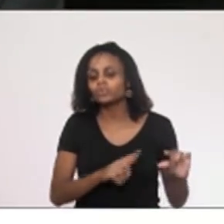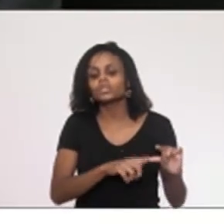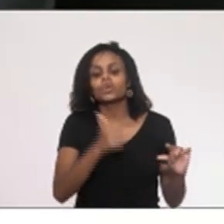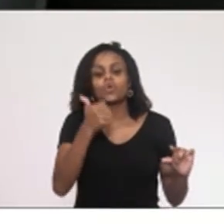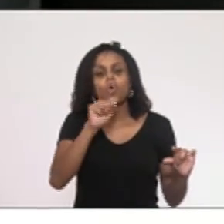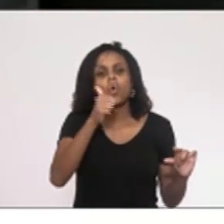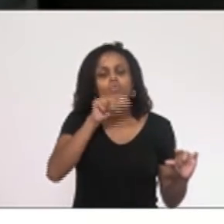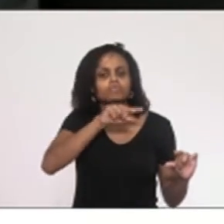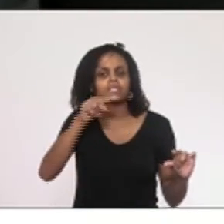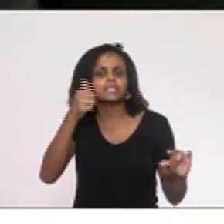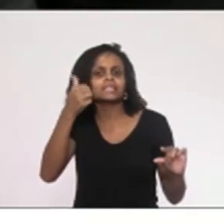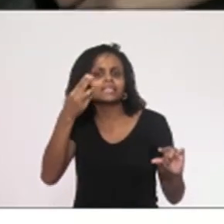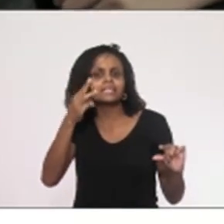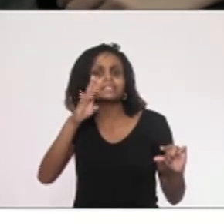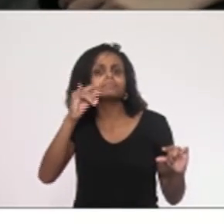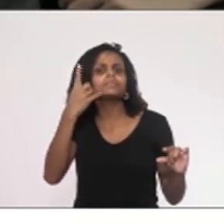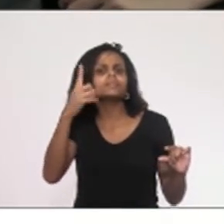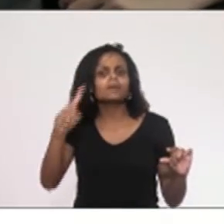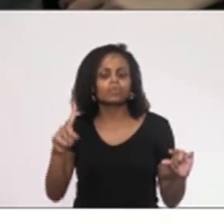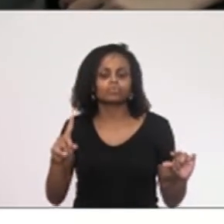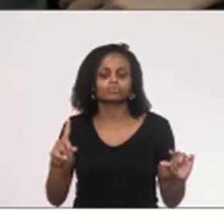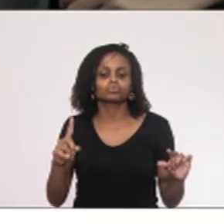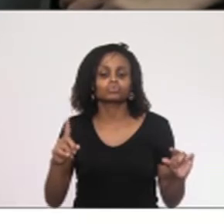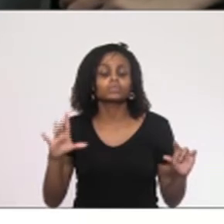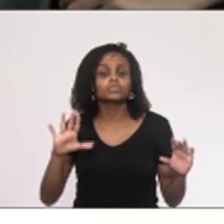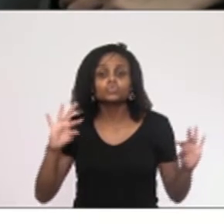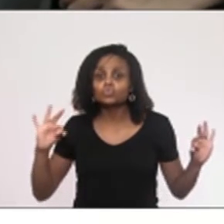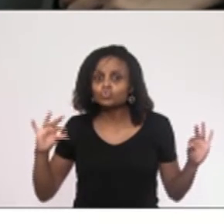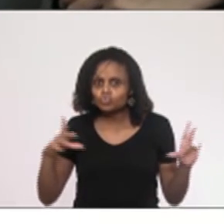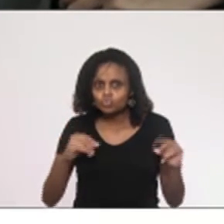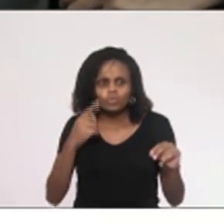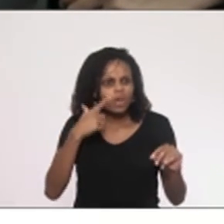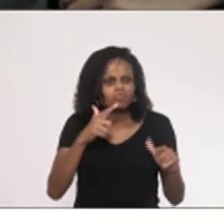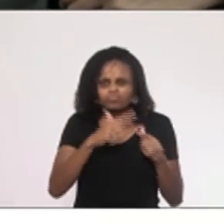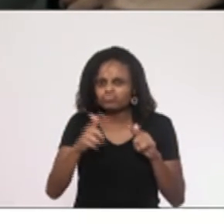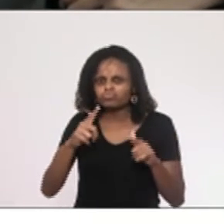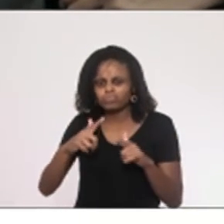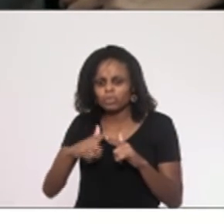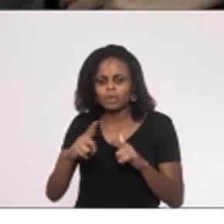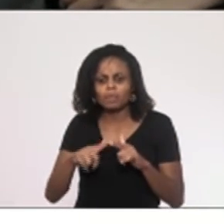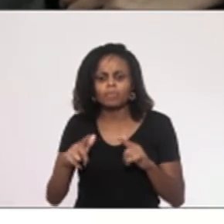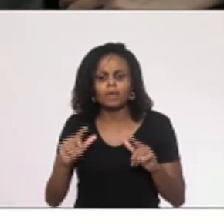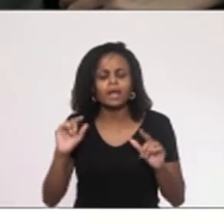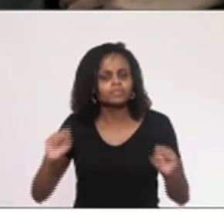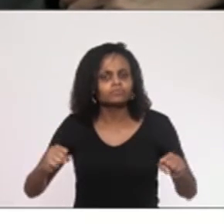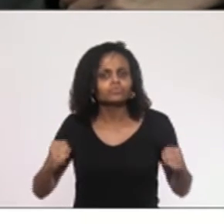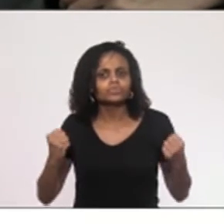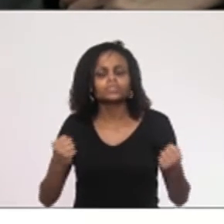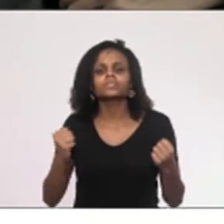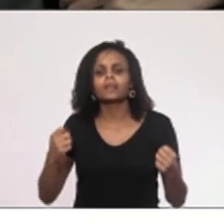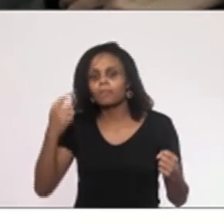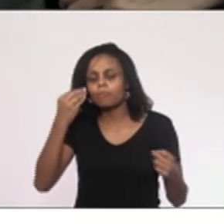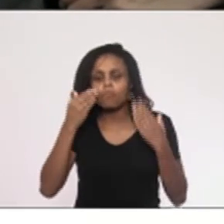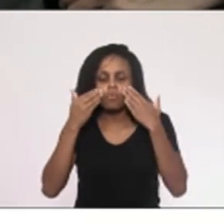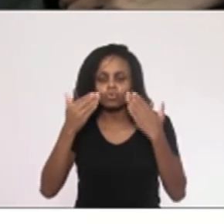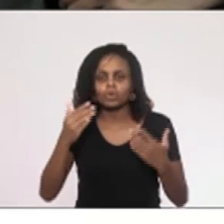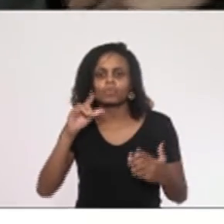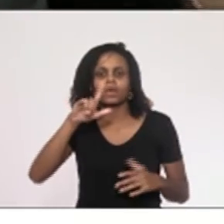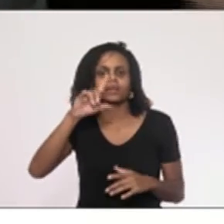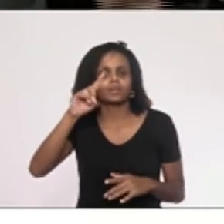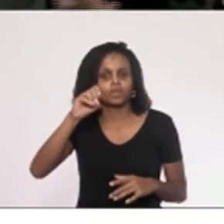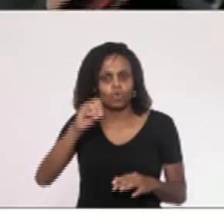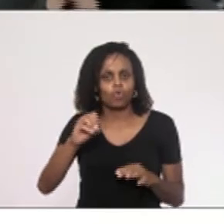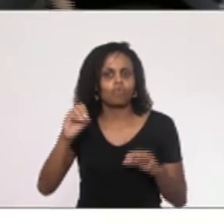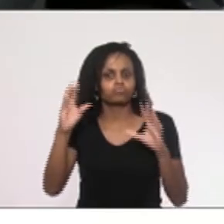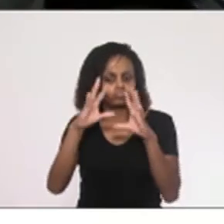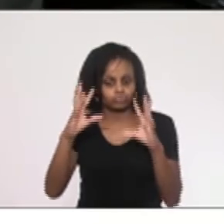11 a 13 bilhões. Com tudo isso, tem se demonstrado eficaz ao apresentar uma LDO enxuta, tem se